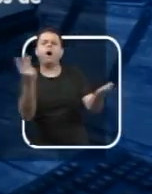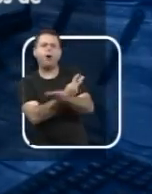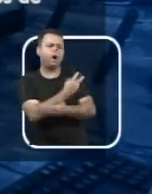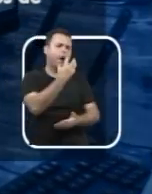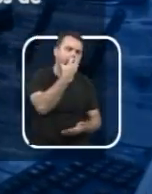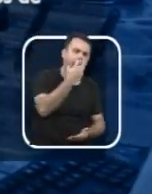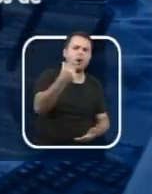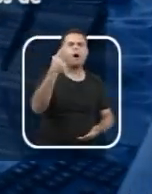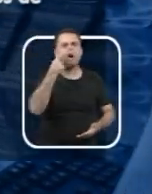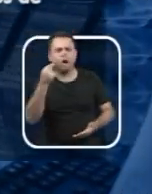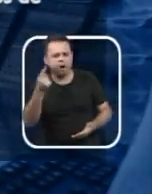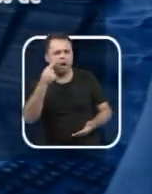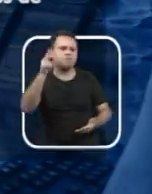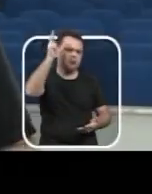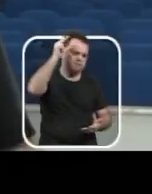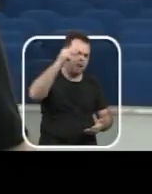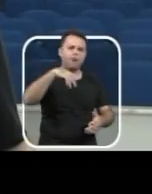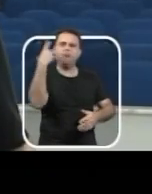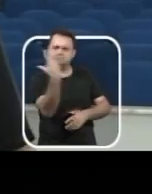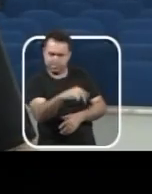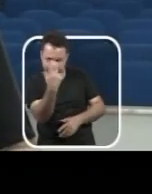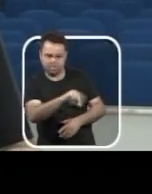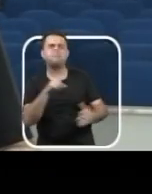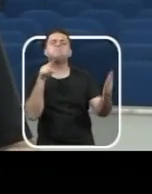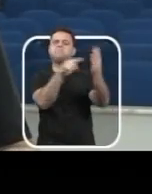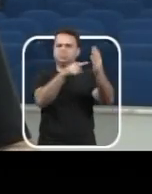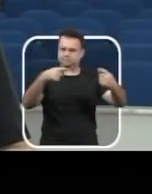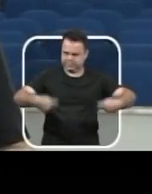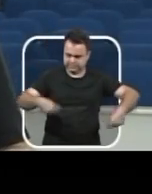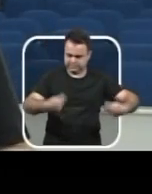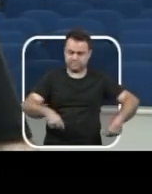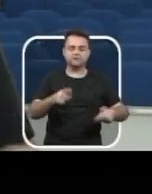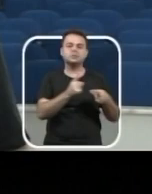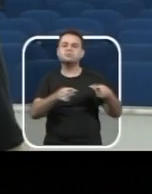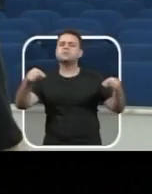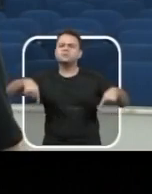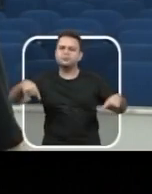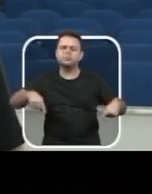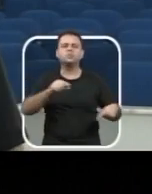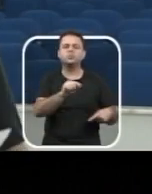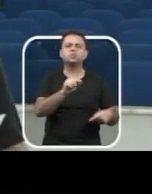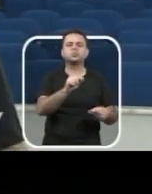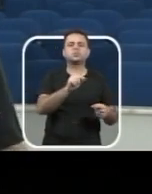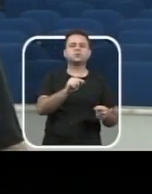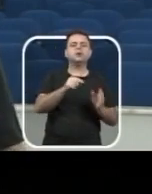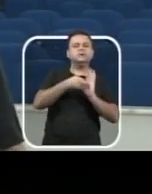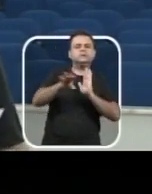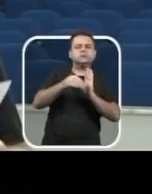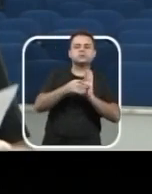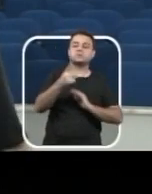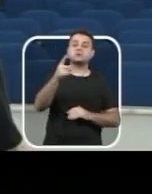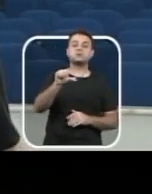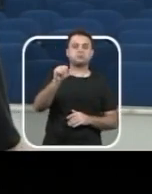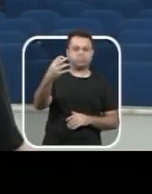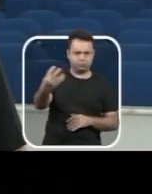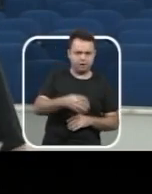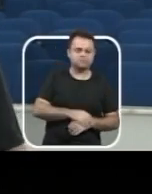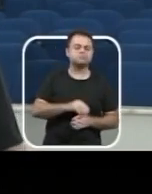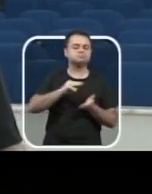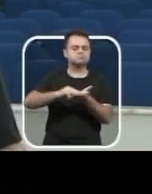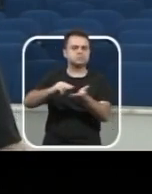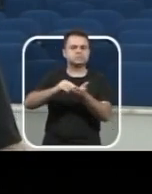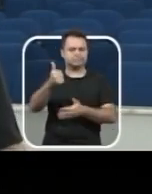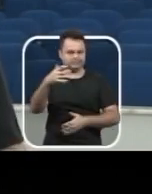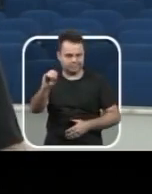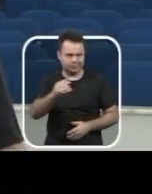maus tratos a animais. Nessa semana, também foram protocoladas 194 indicações, 10